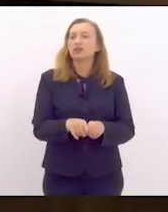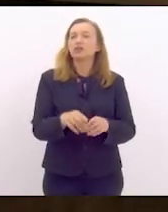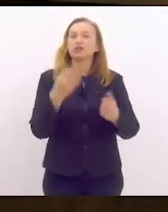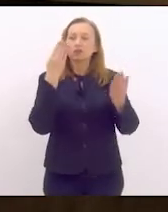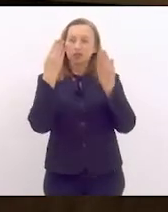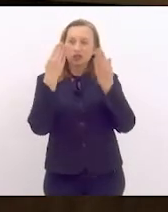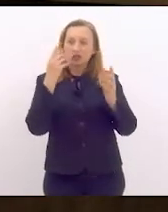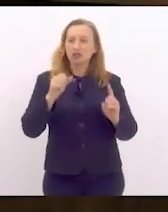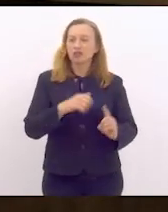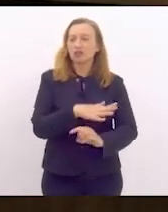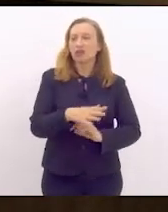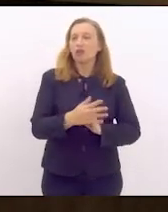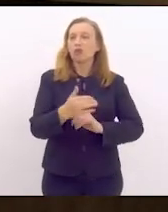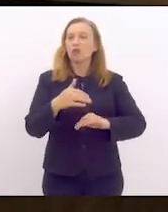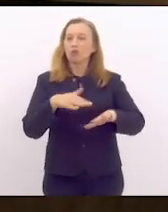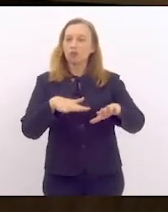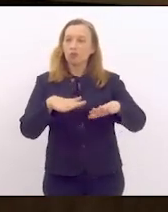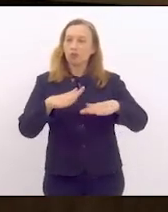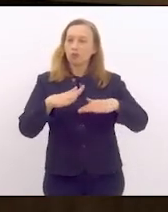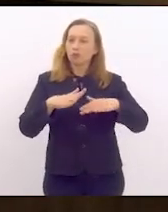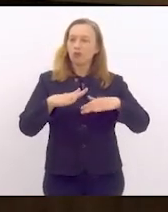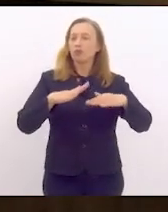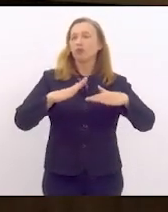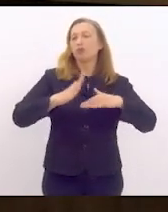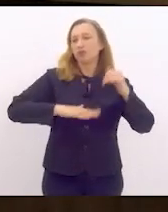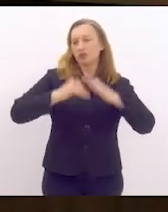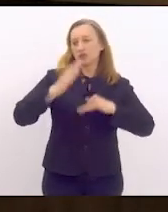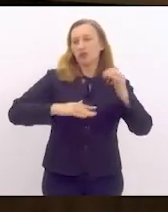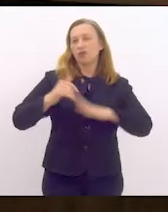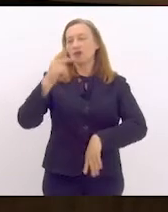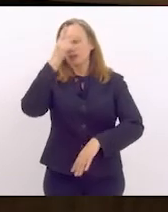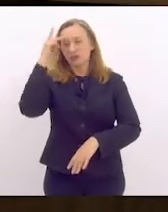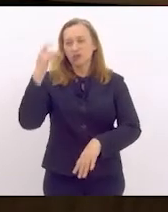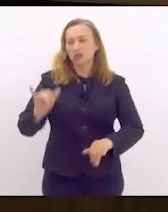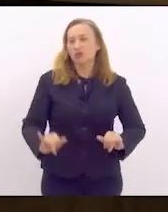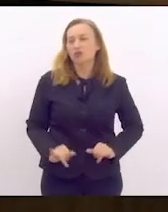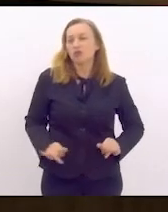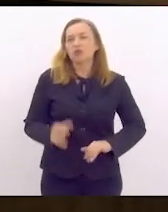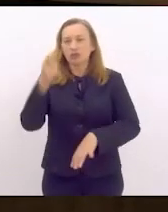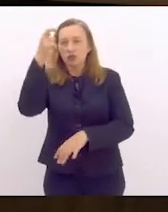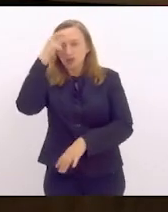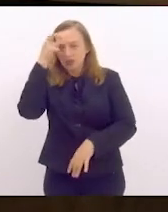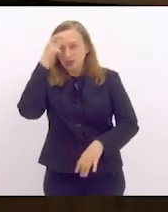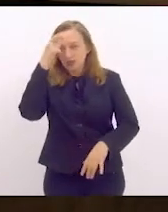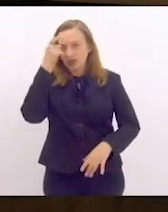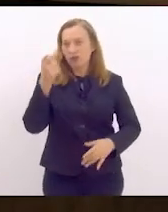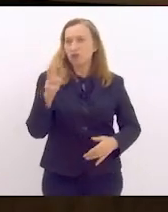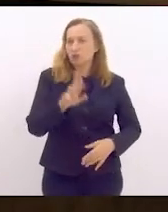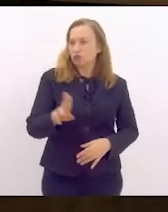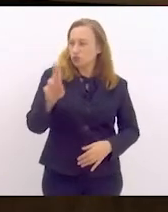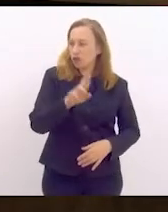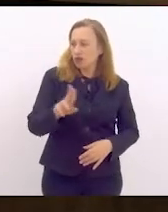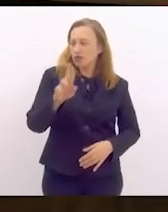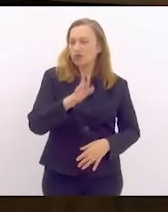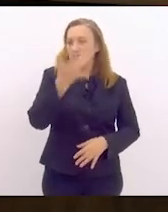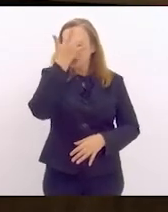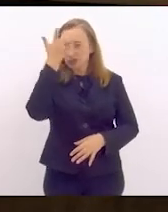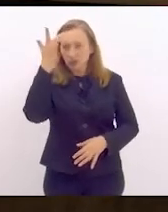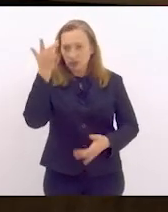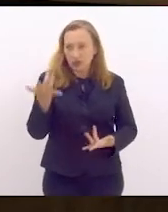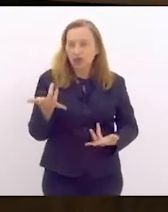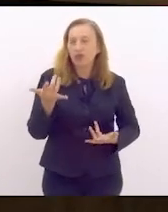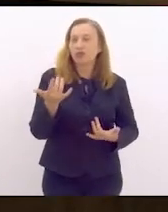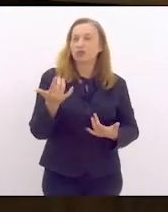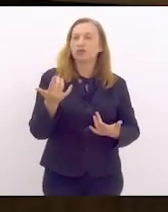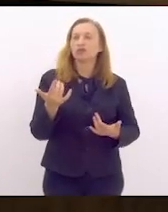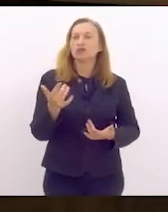psicossocial, socioprofissional, das pessoas em situação de sofrimento mental, são usuários de saúde mental, que